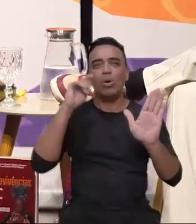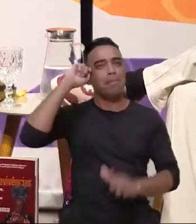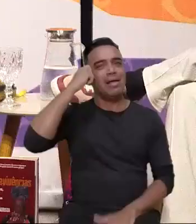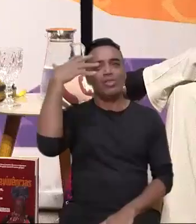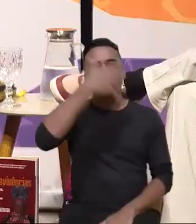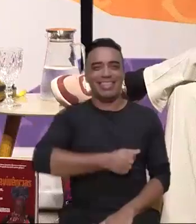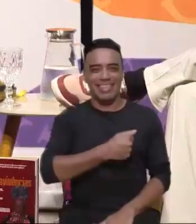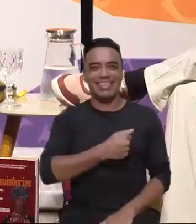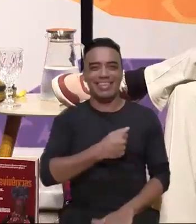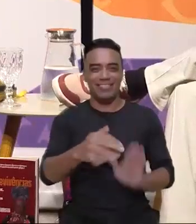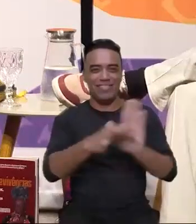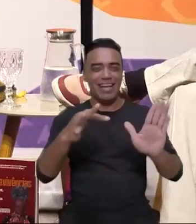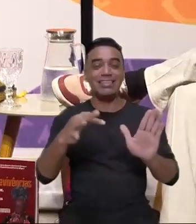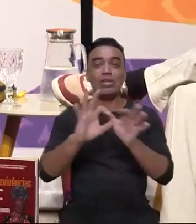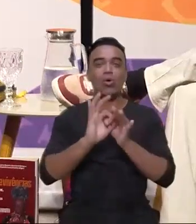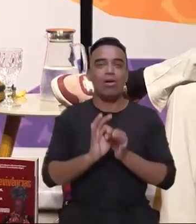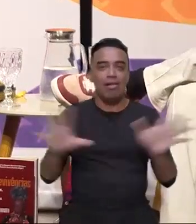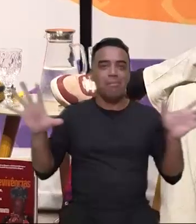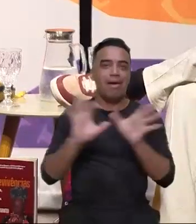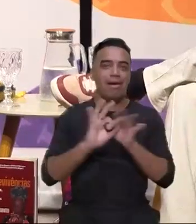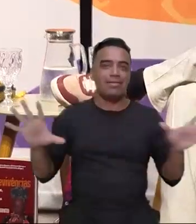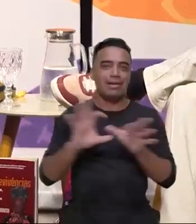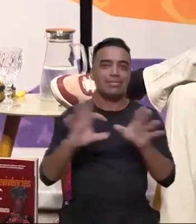pela libertação das colônias